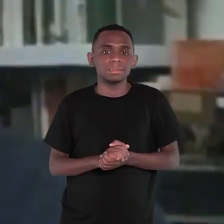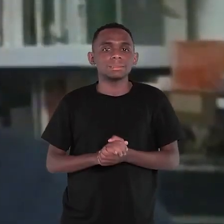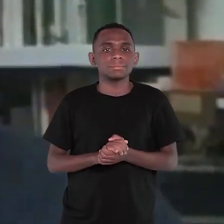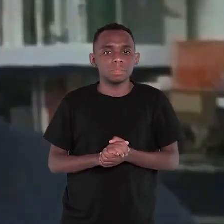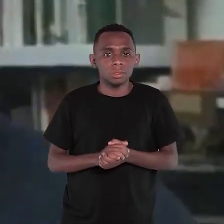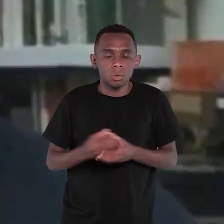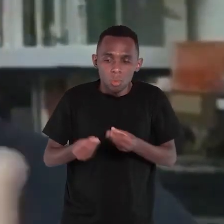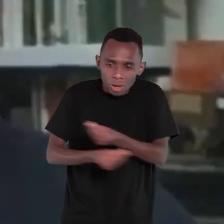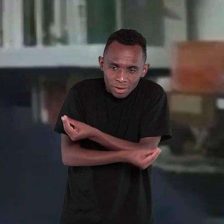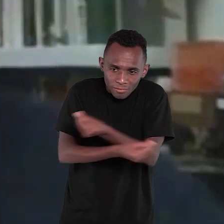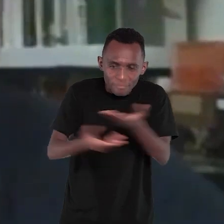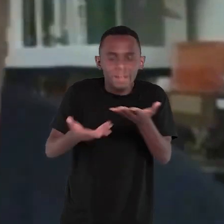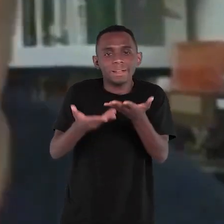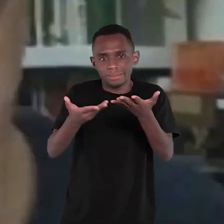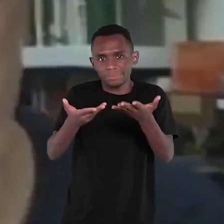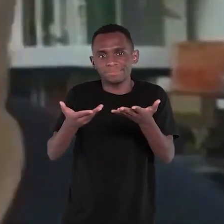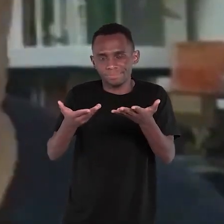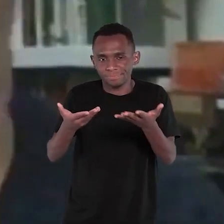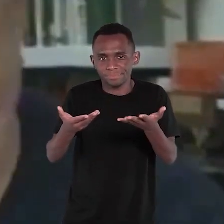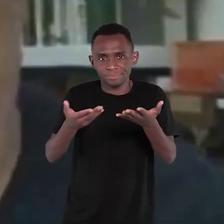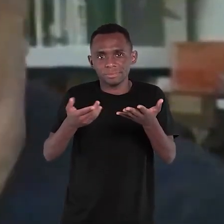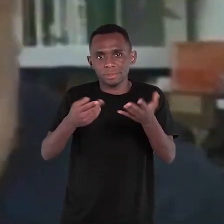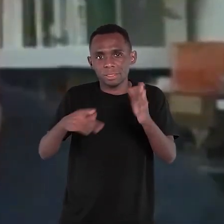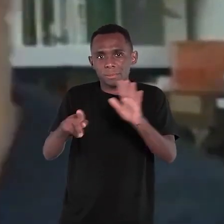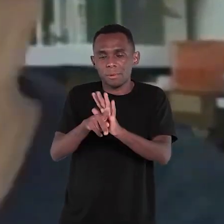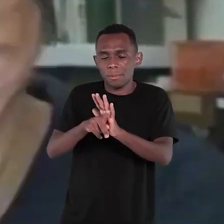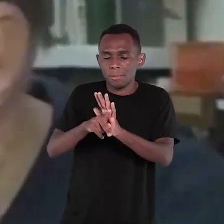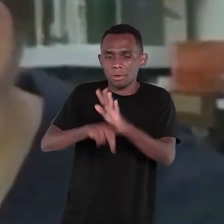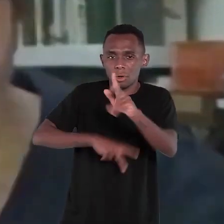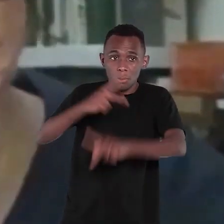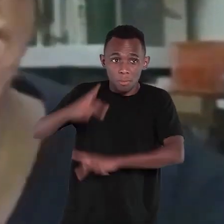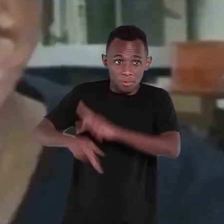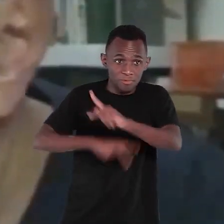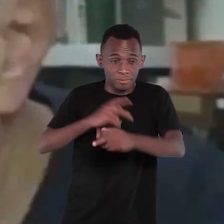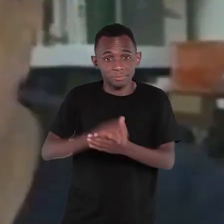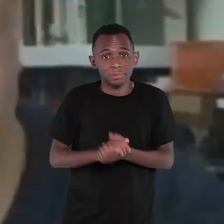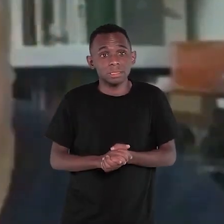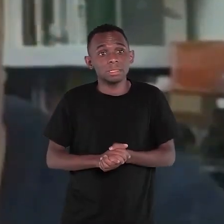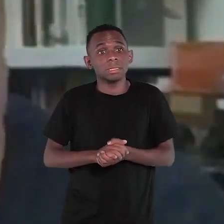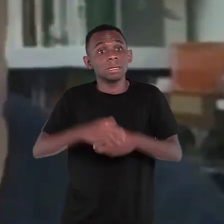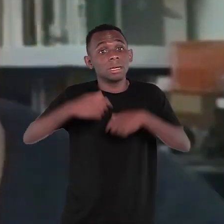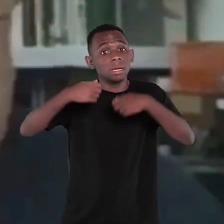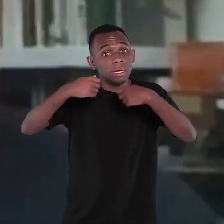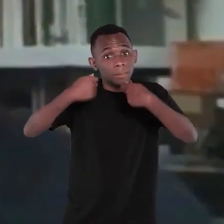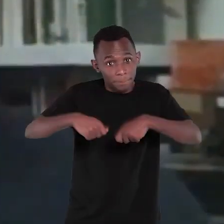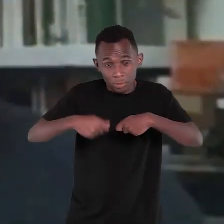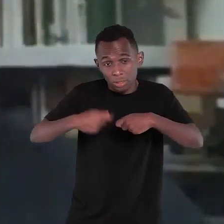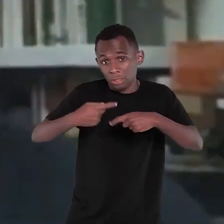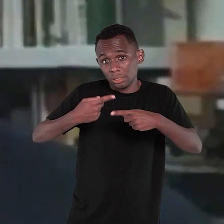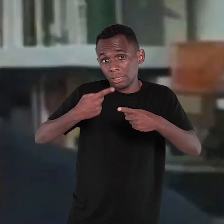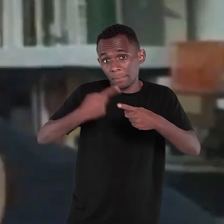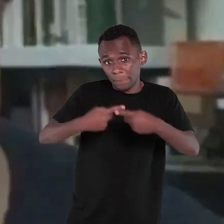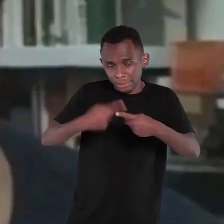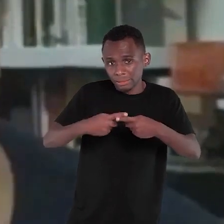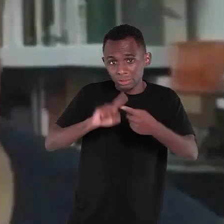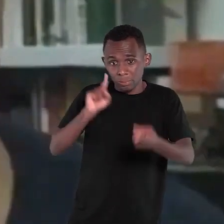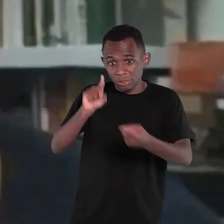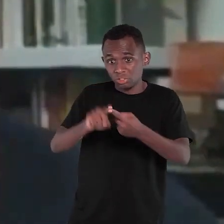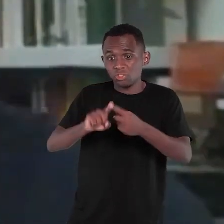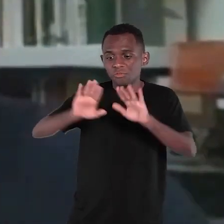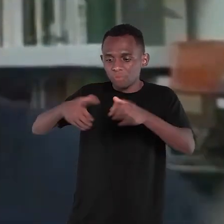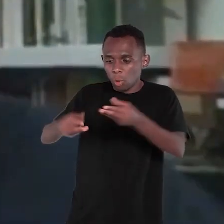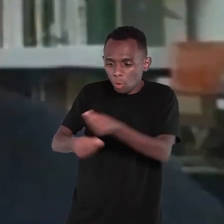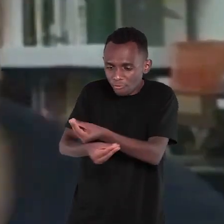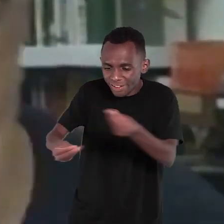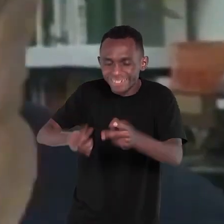e com uma oferta mais razoável, né, para a comunidade, né. Bibliotecas têm que servir às comunidades, né?